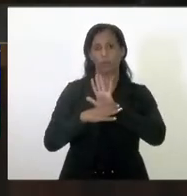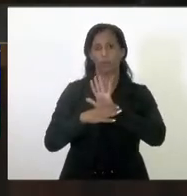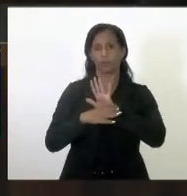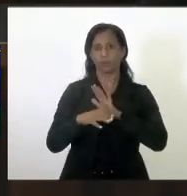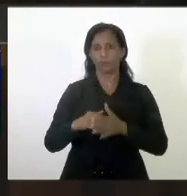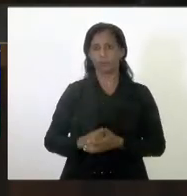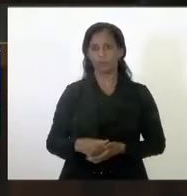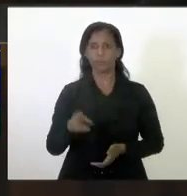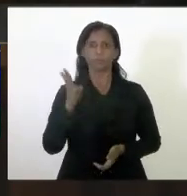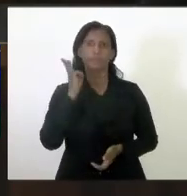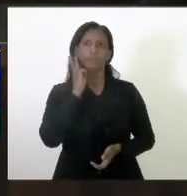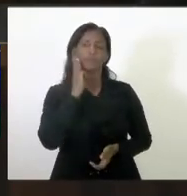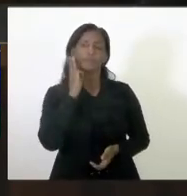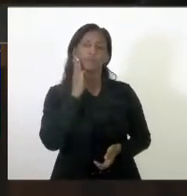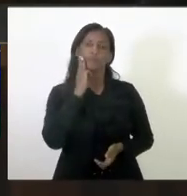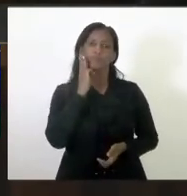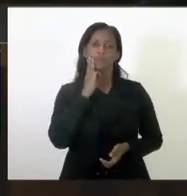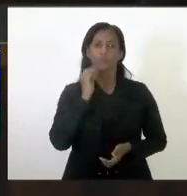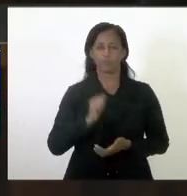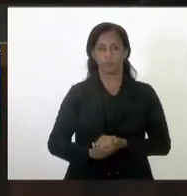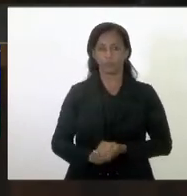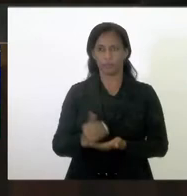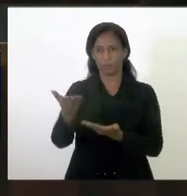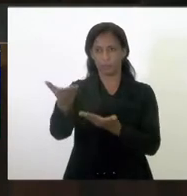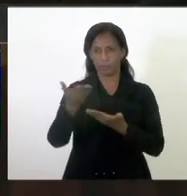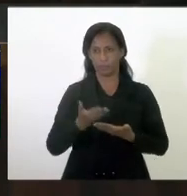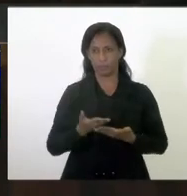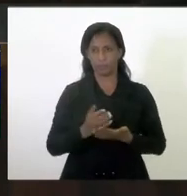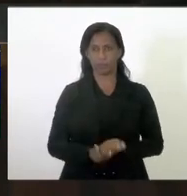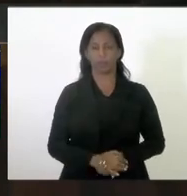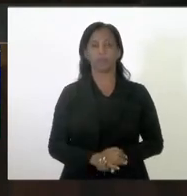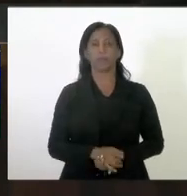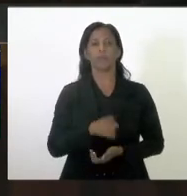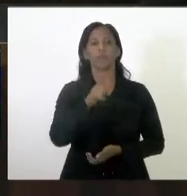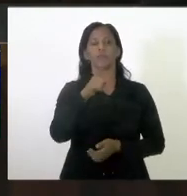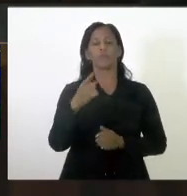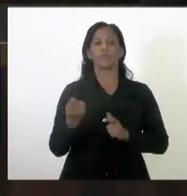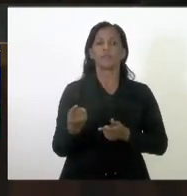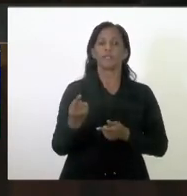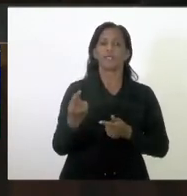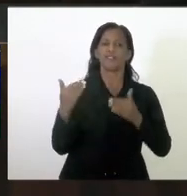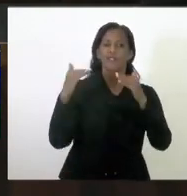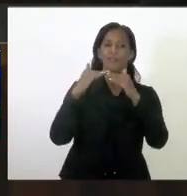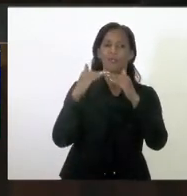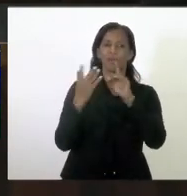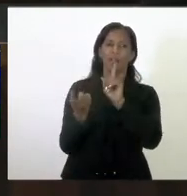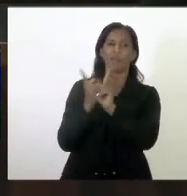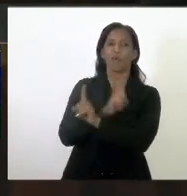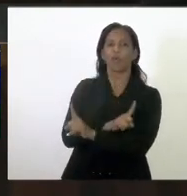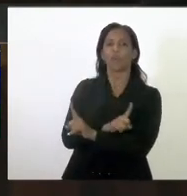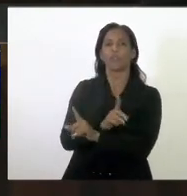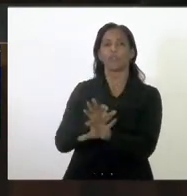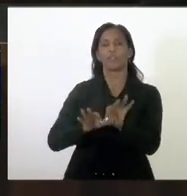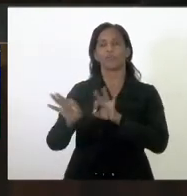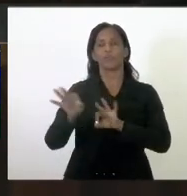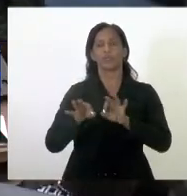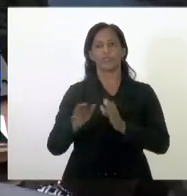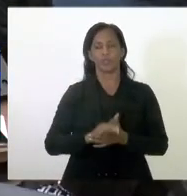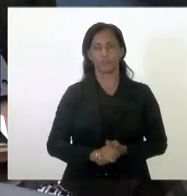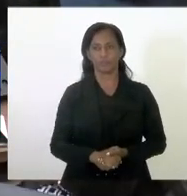presidência indefere pedido de Vossa Excelência para baixa diligência, então Vossa Excelência vai ter que dar favorável ou contrário. ao projeto.